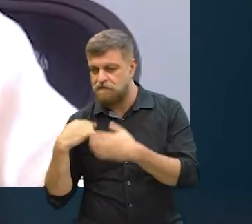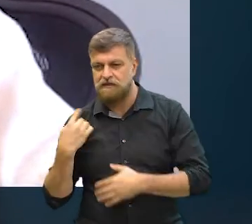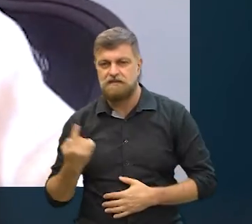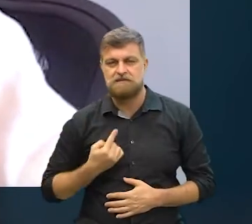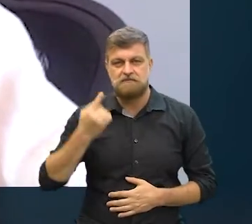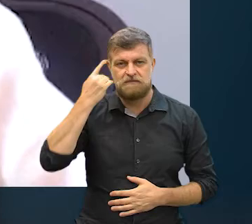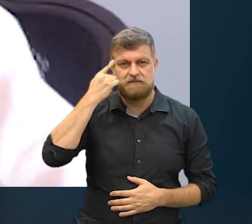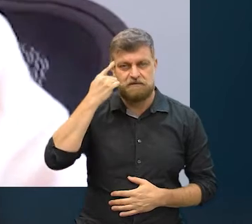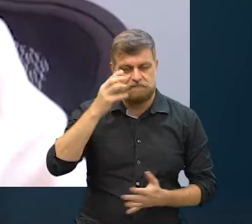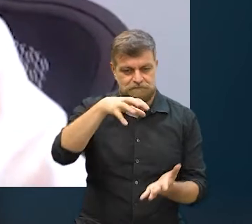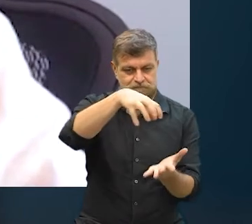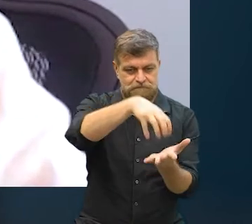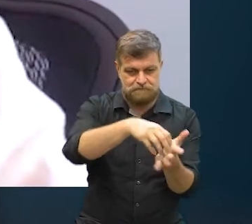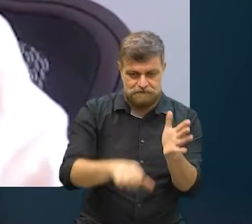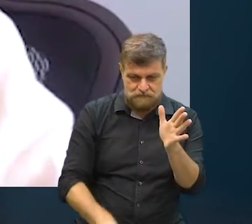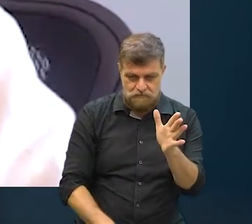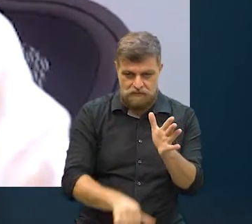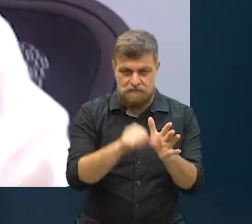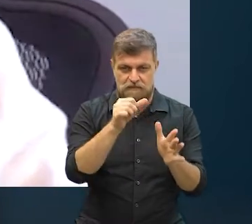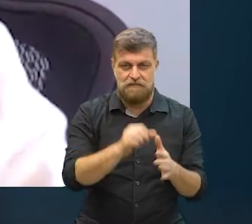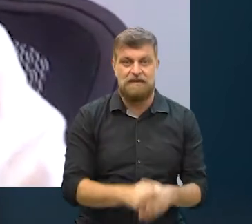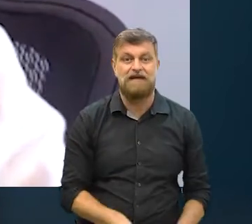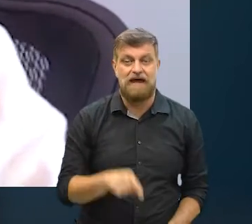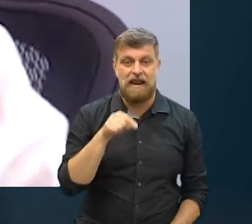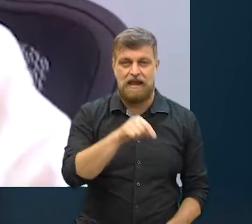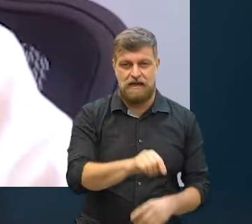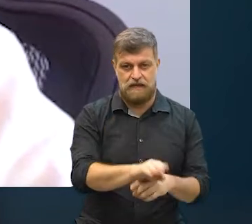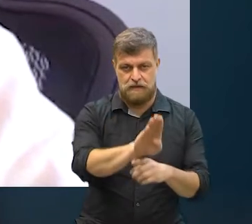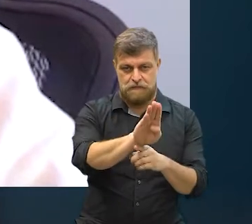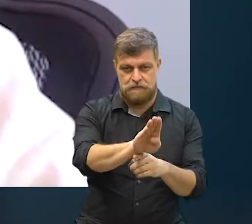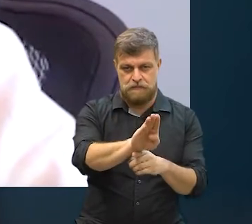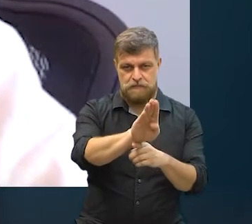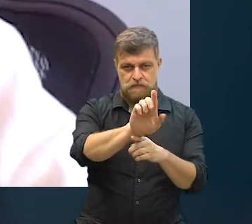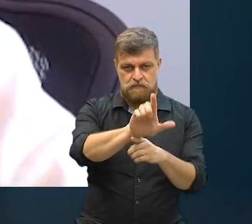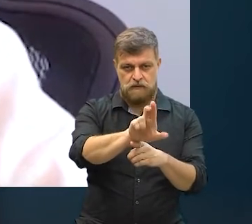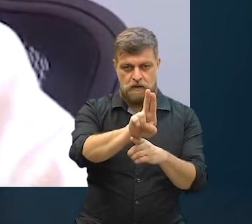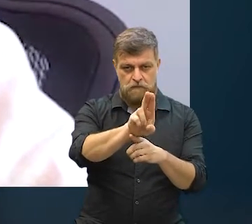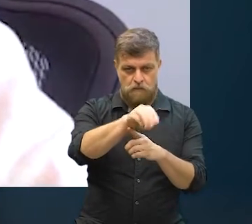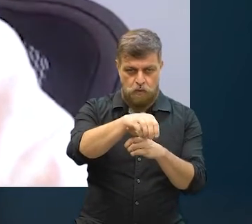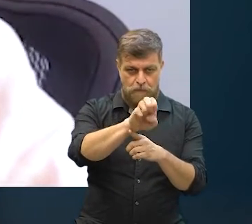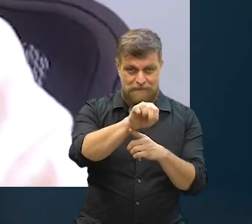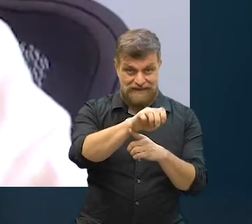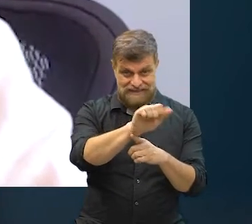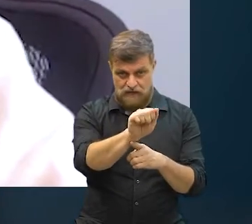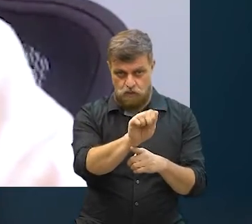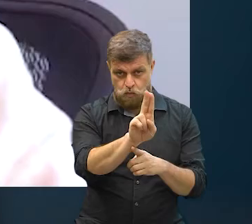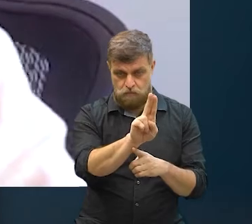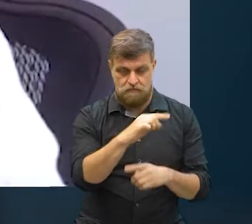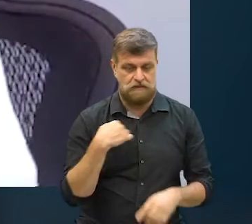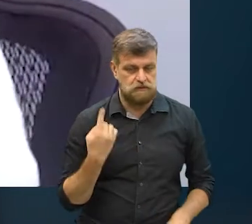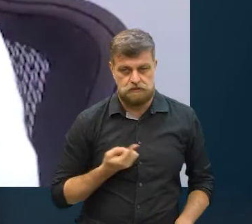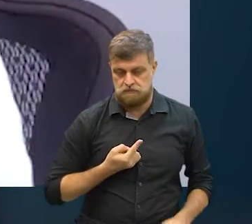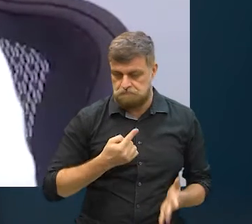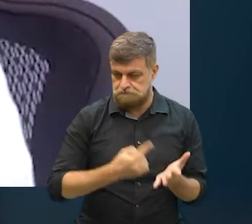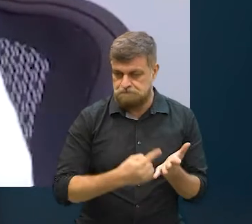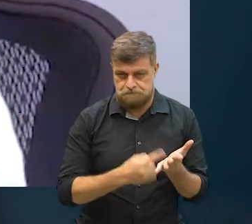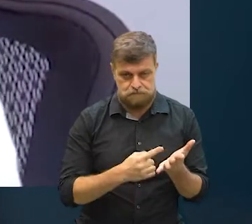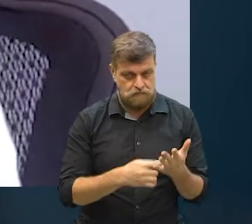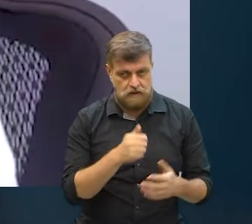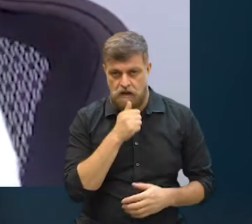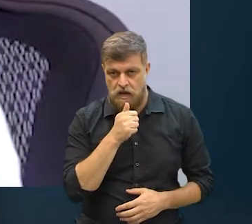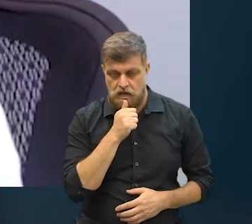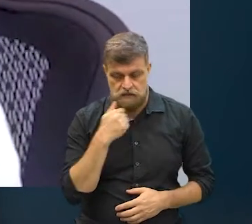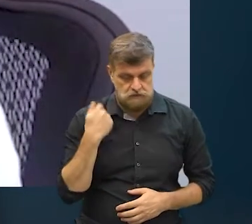gente resolveu abrir uma unidade, que foi a nossa primeira franquia, que foi em Blumenau, como um piloto. Então não estava formatado